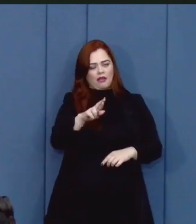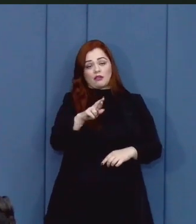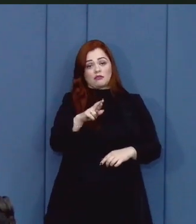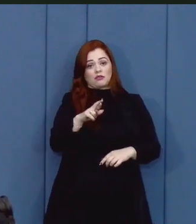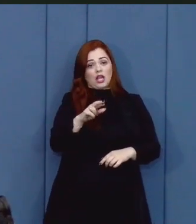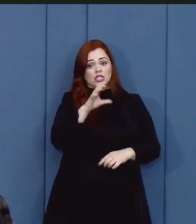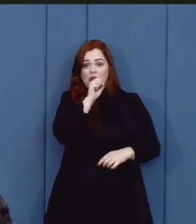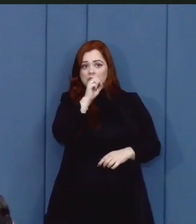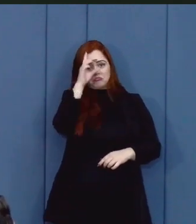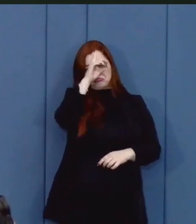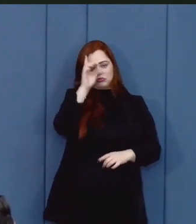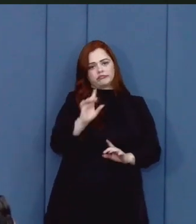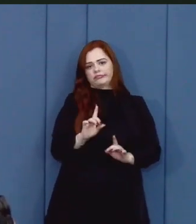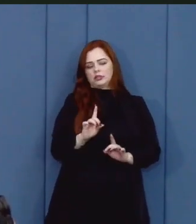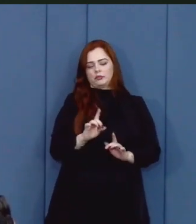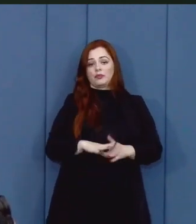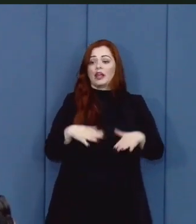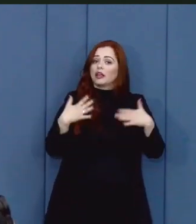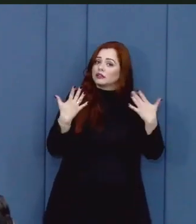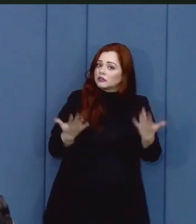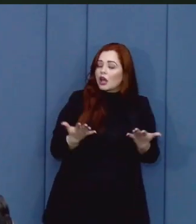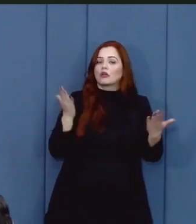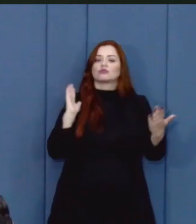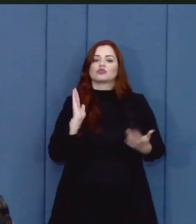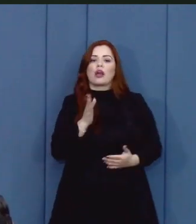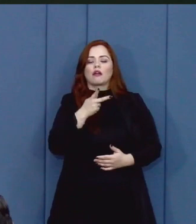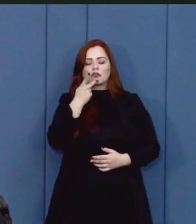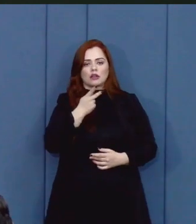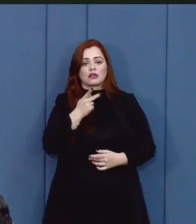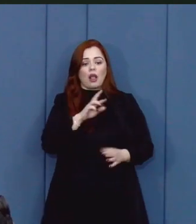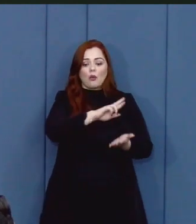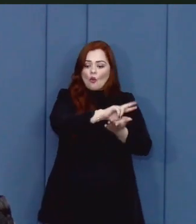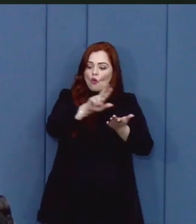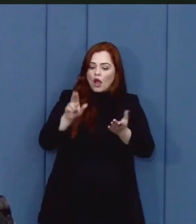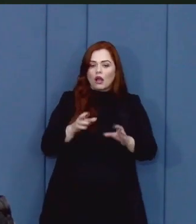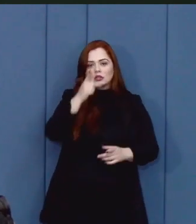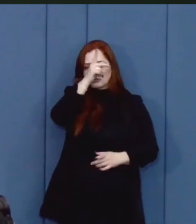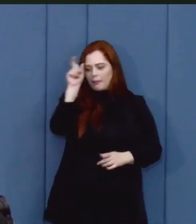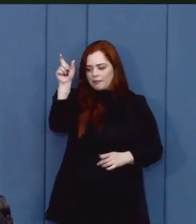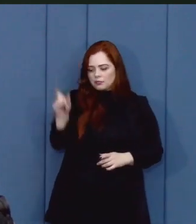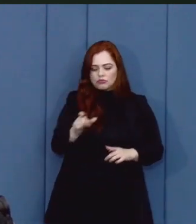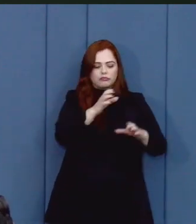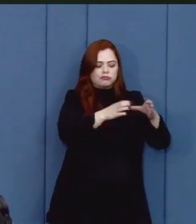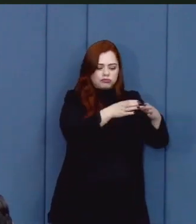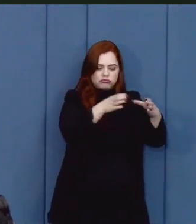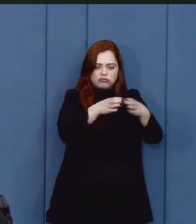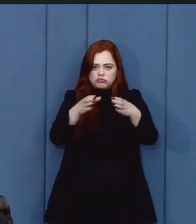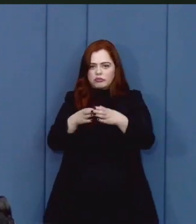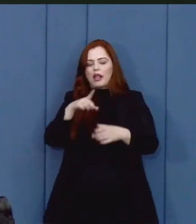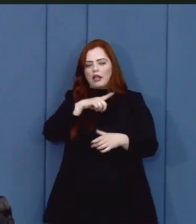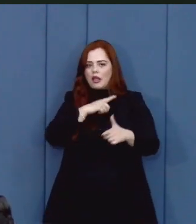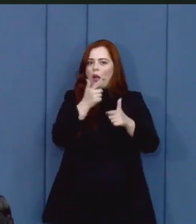semana, né? Então, eu já falei isso com várias pessoas. A agência, que eu sei que tem um problema, Anvisa,